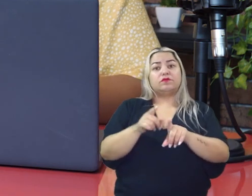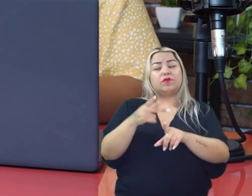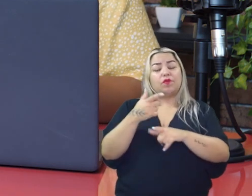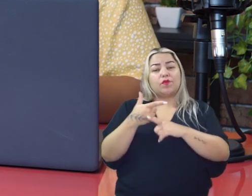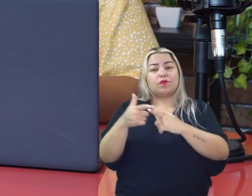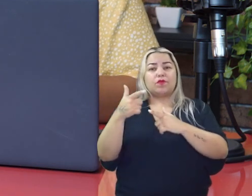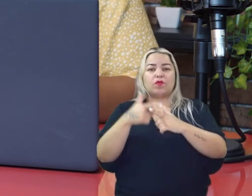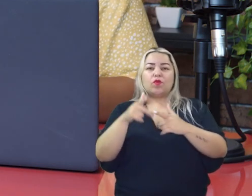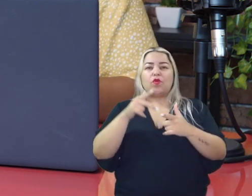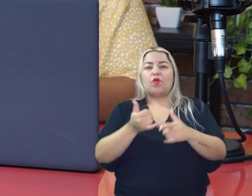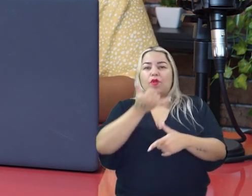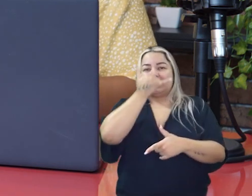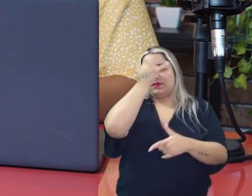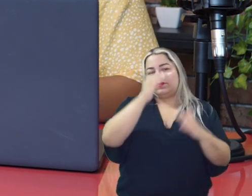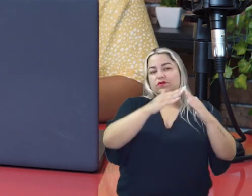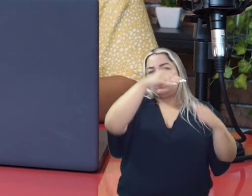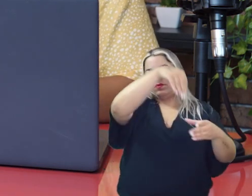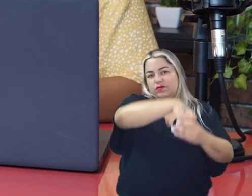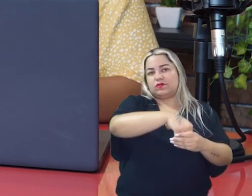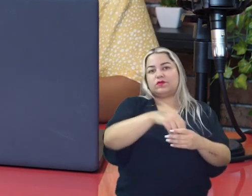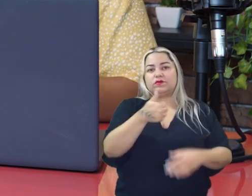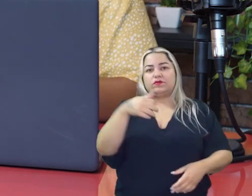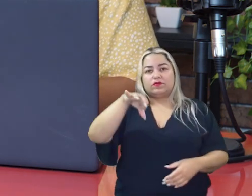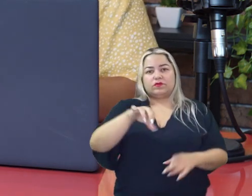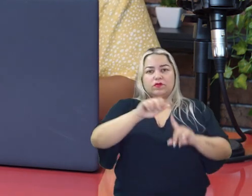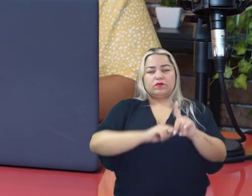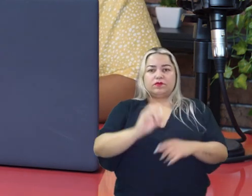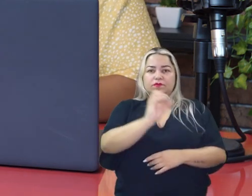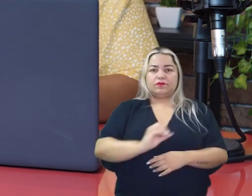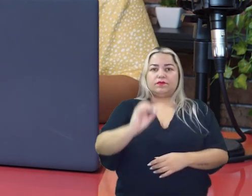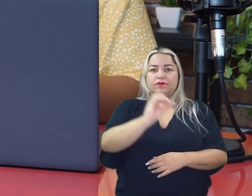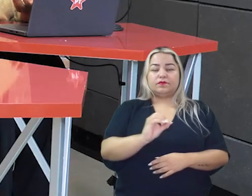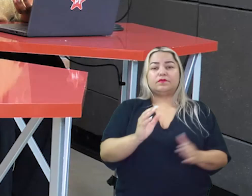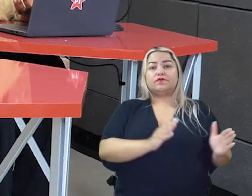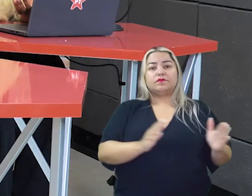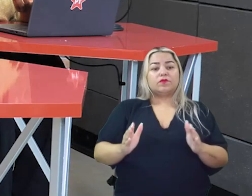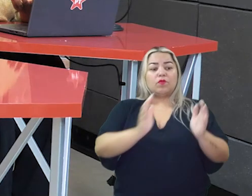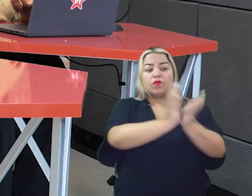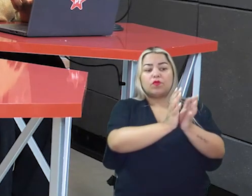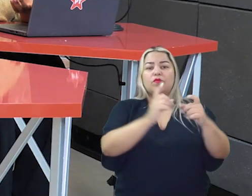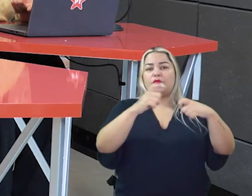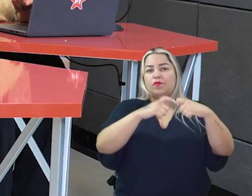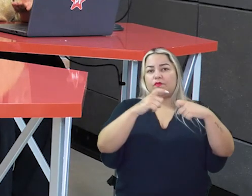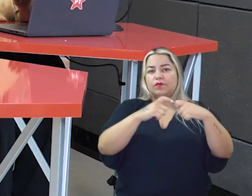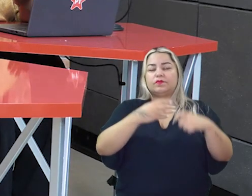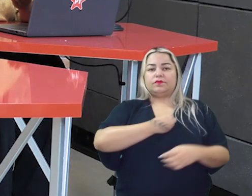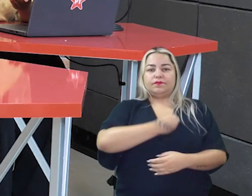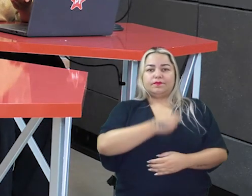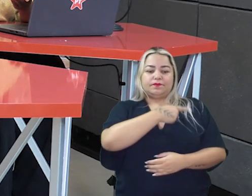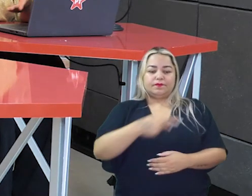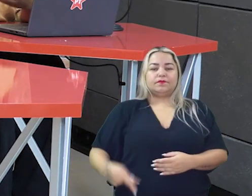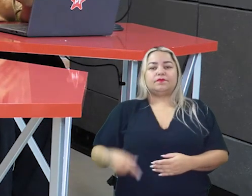e o crânio, causada pelo acidente domiciliar sofrido em 19 de outubro. Segundo a equipe médica, o